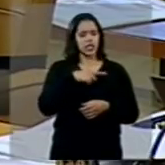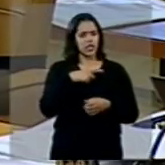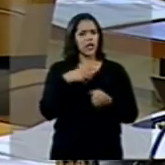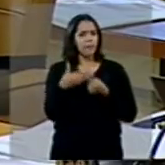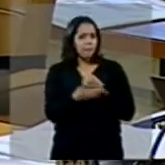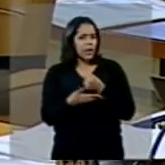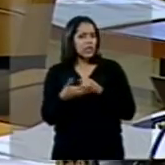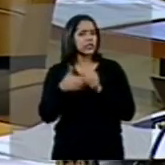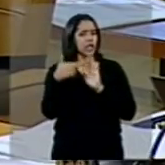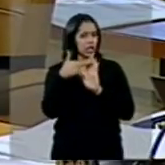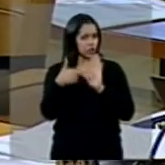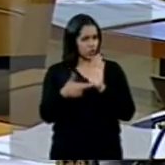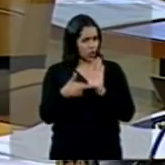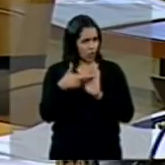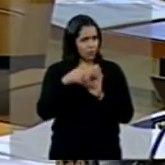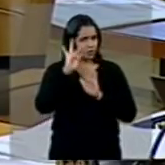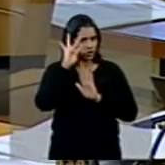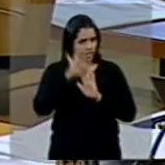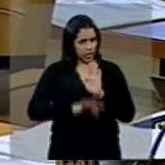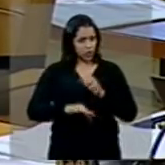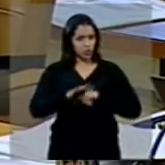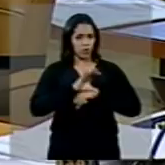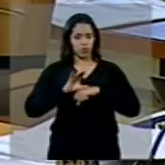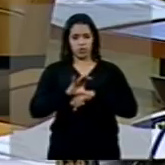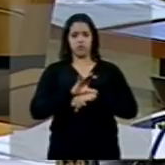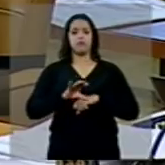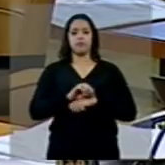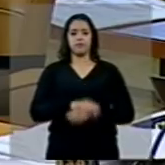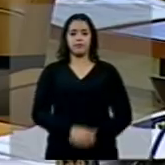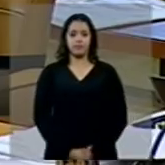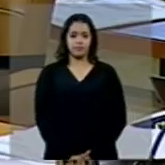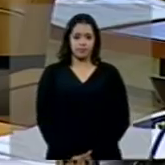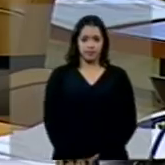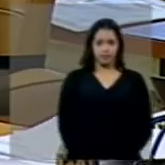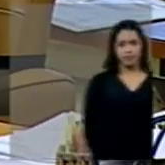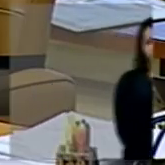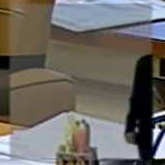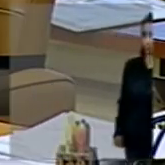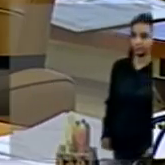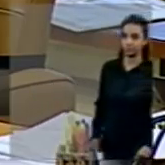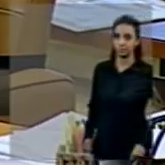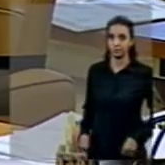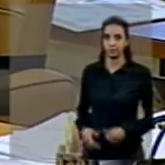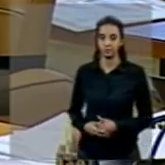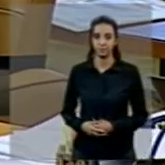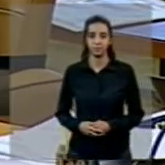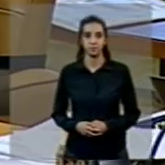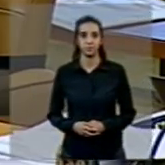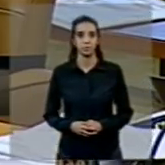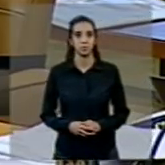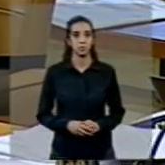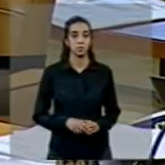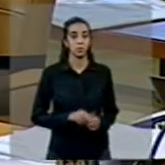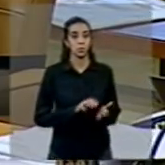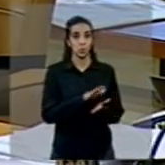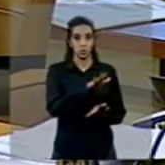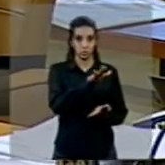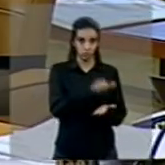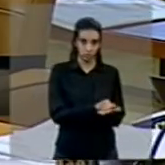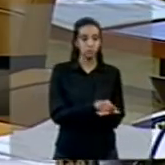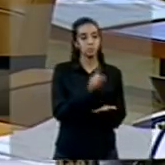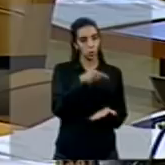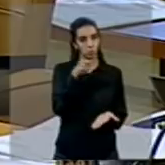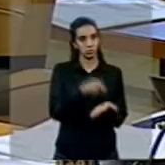respaldo normativo no texto constitucional. O alistamento eleitoral é obrigatório nos termos